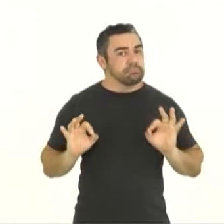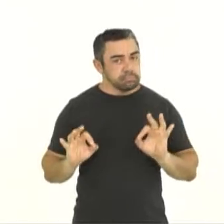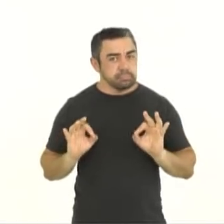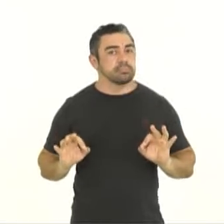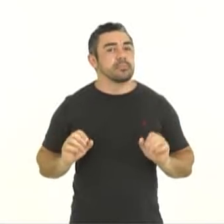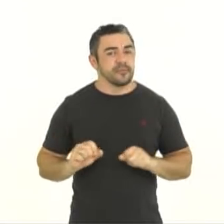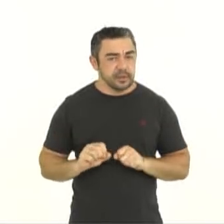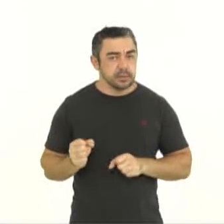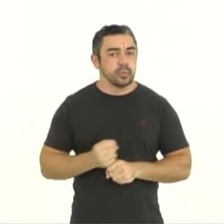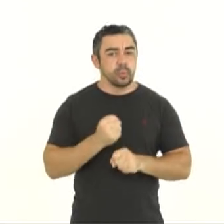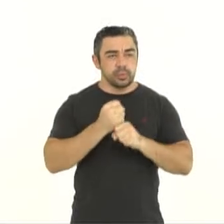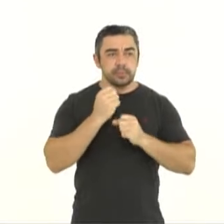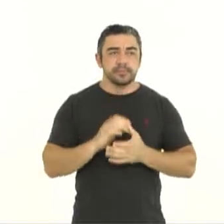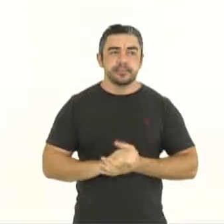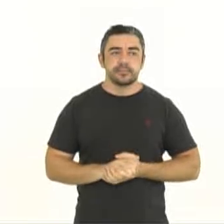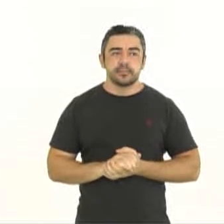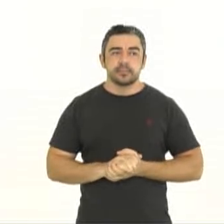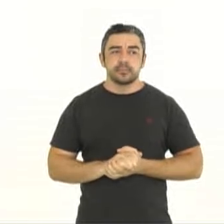exímios construtores.